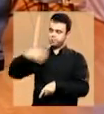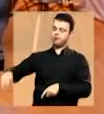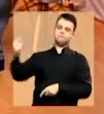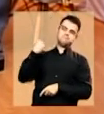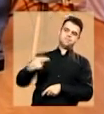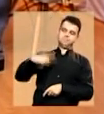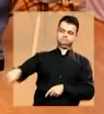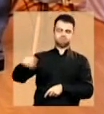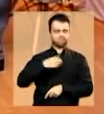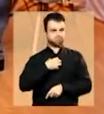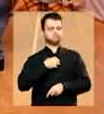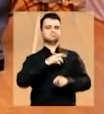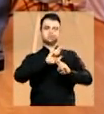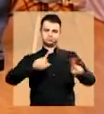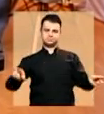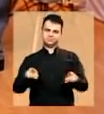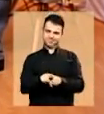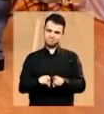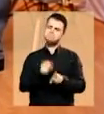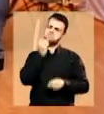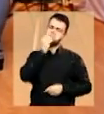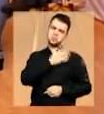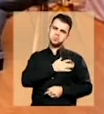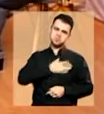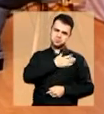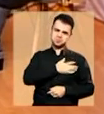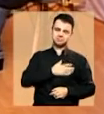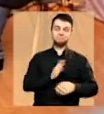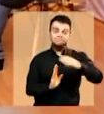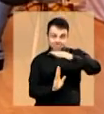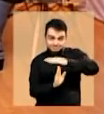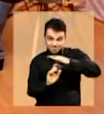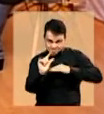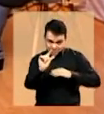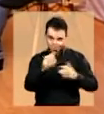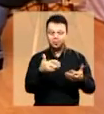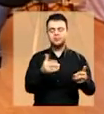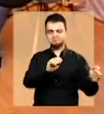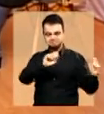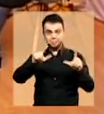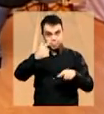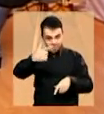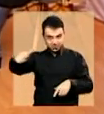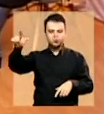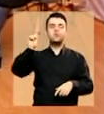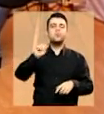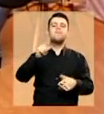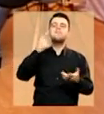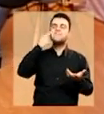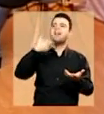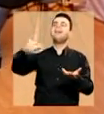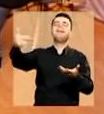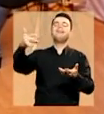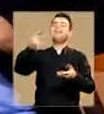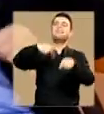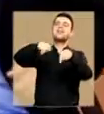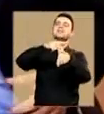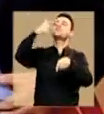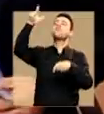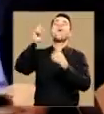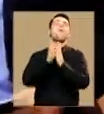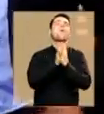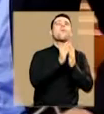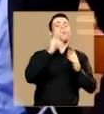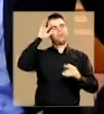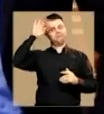bom o intercâmbio. Bacana. Vivian, Vamos fazer um intervalinho, vamos fazer Matheus? um intervalo e vamos decidir para onde é que nós vamos fazer o nosso intercâmbio durante esse programa